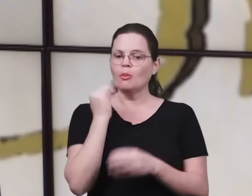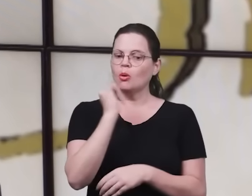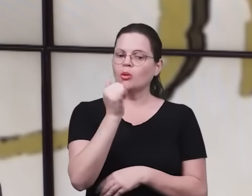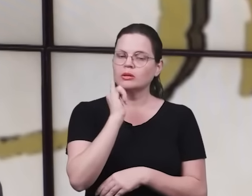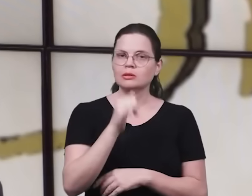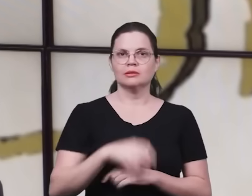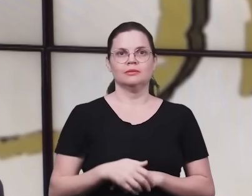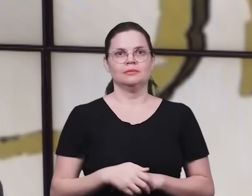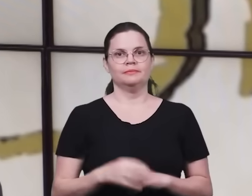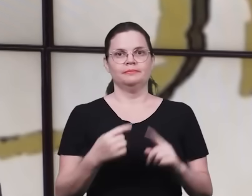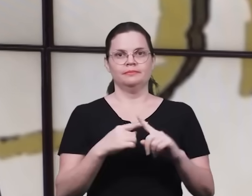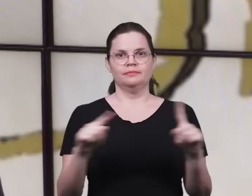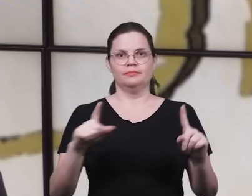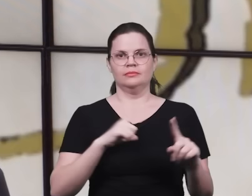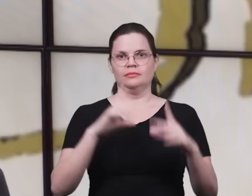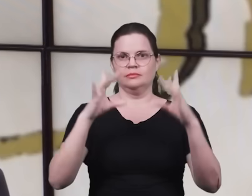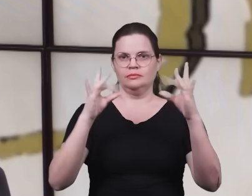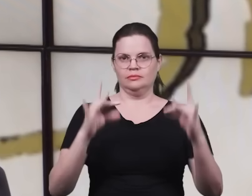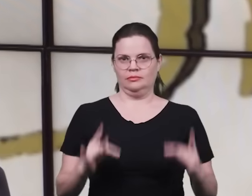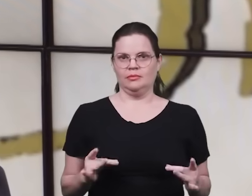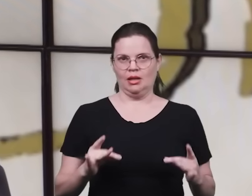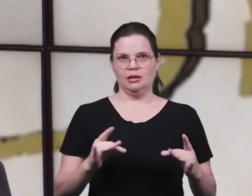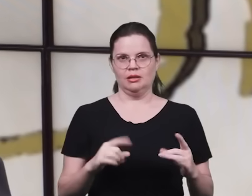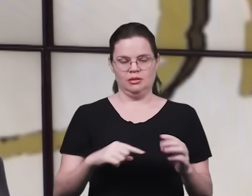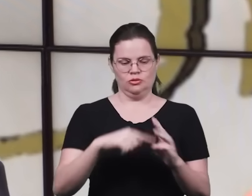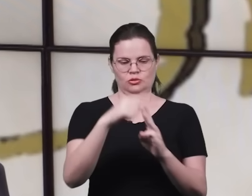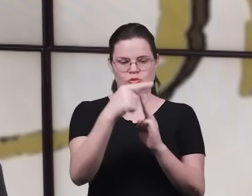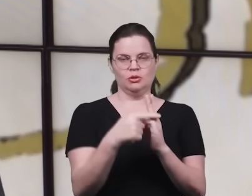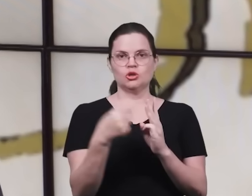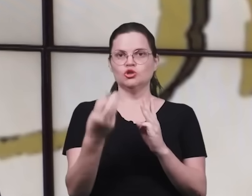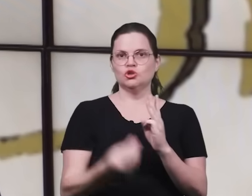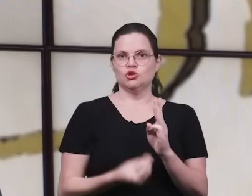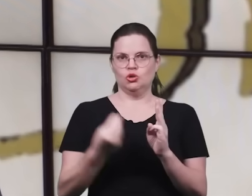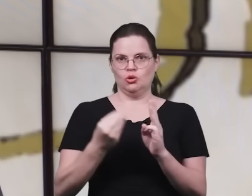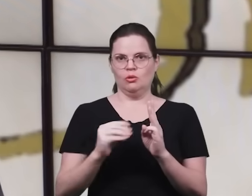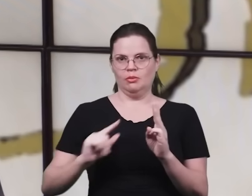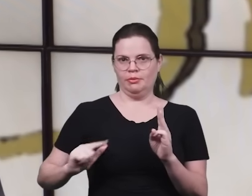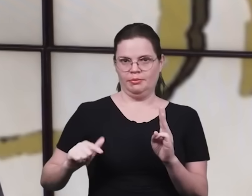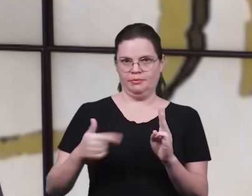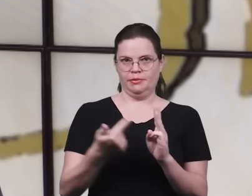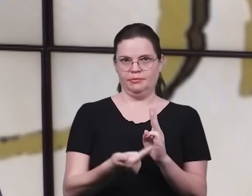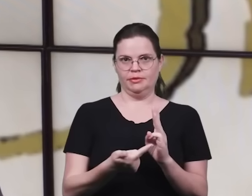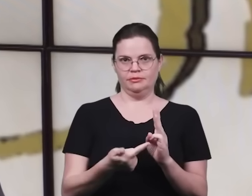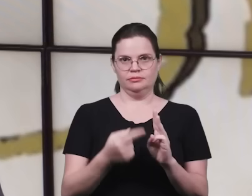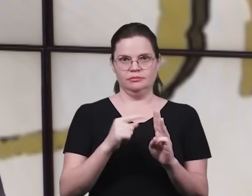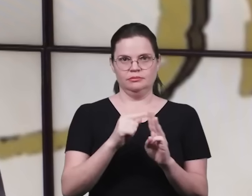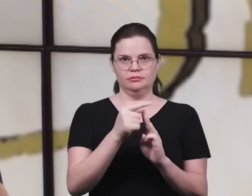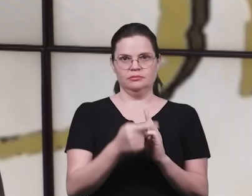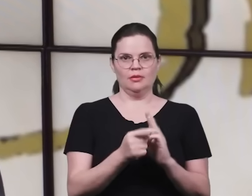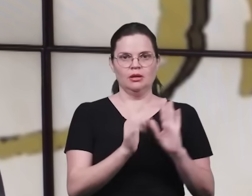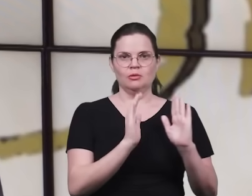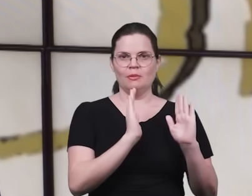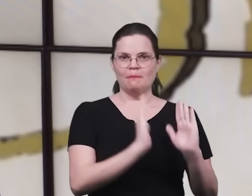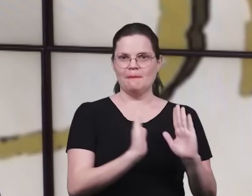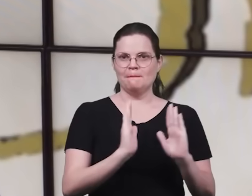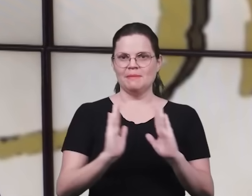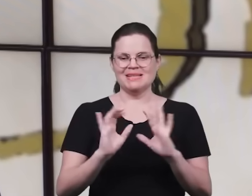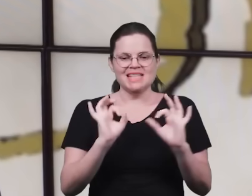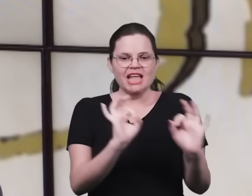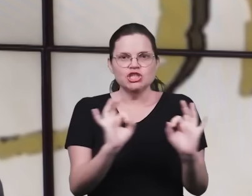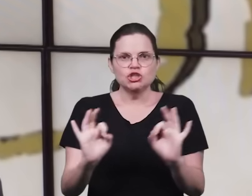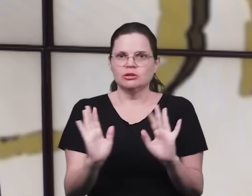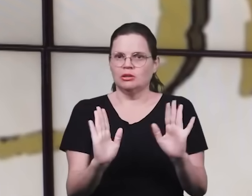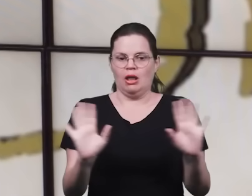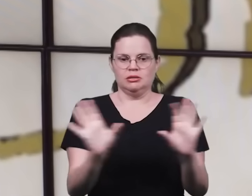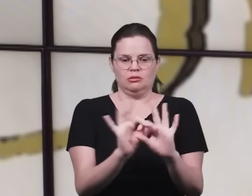Mas eu só falar um detalhe sobre as 3 formas que o dom se manifesta. Não é de forma tão sistemática.